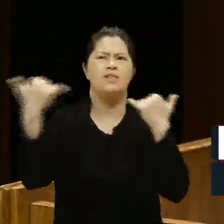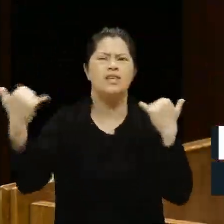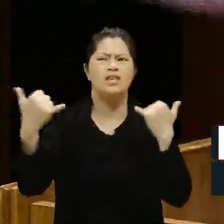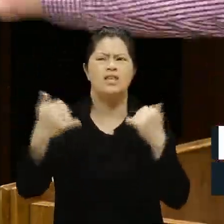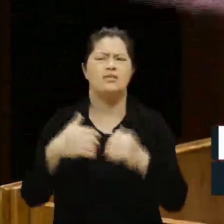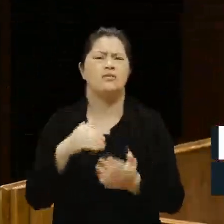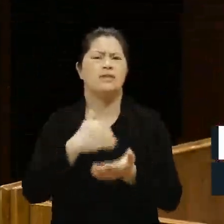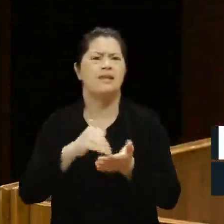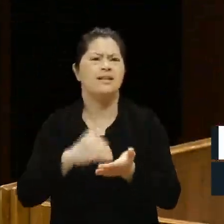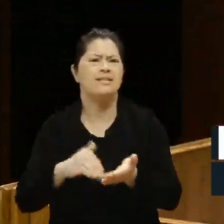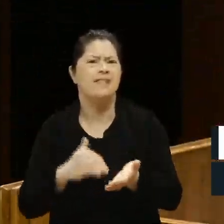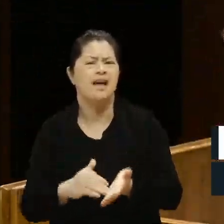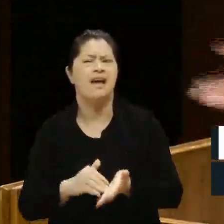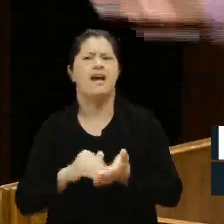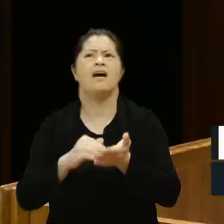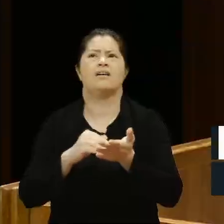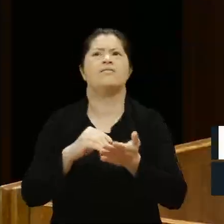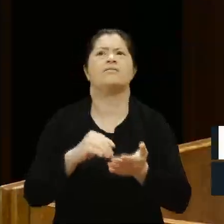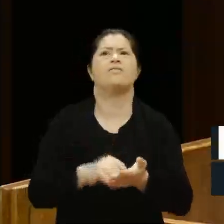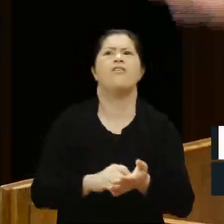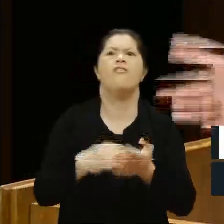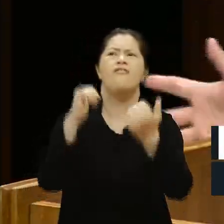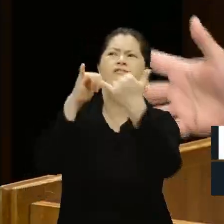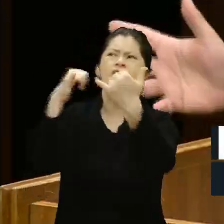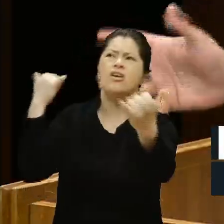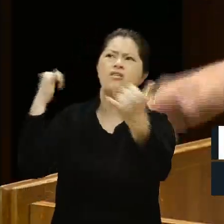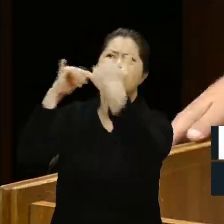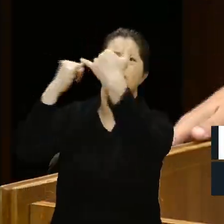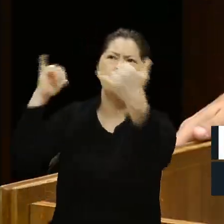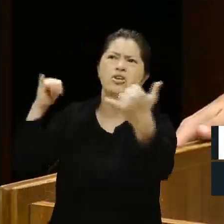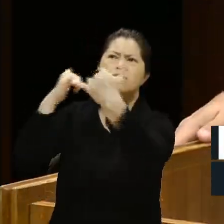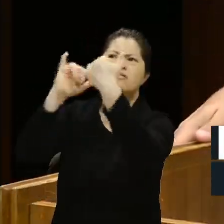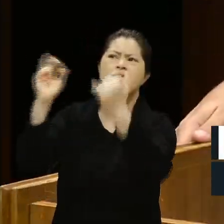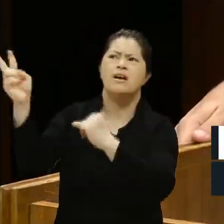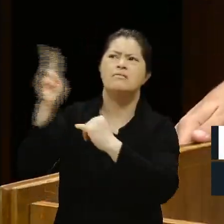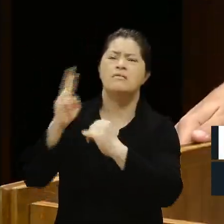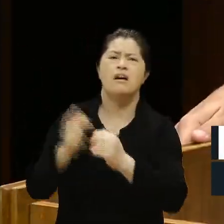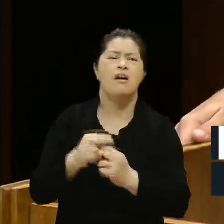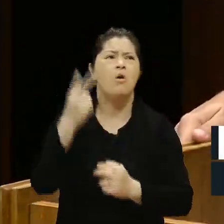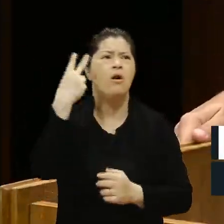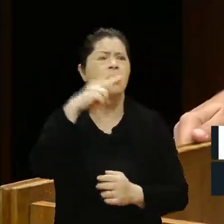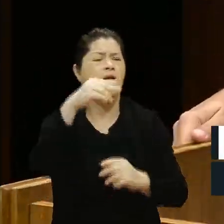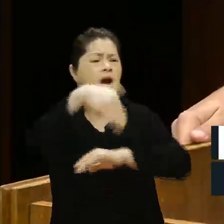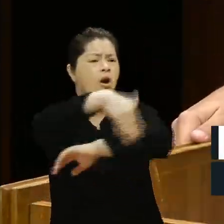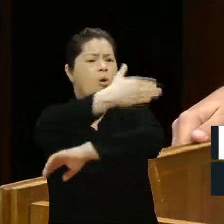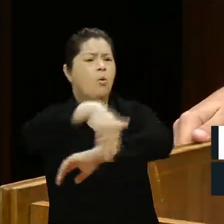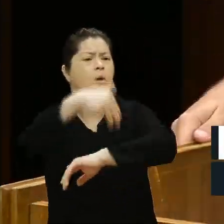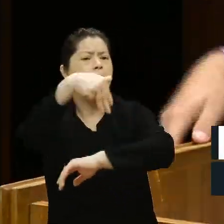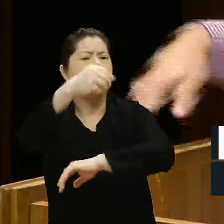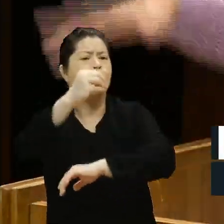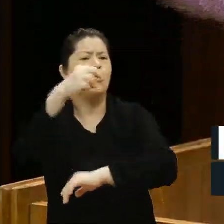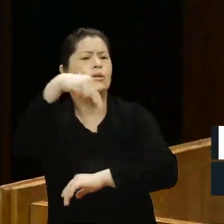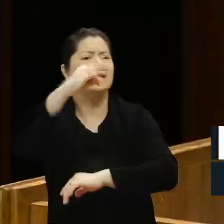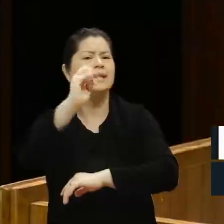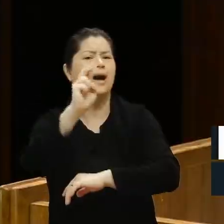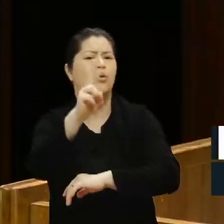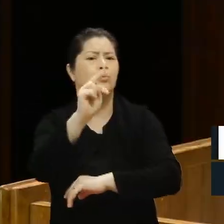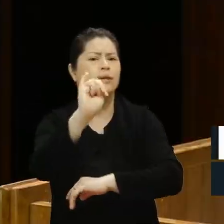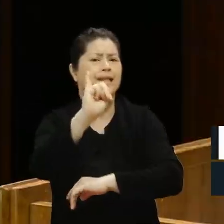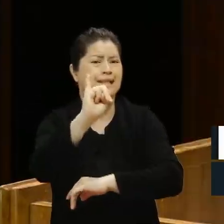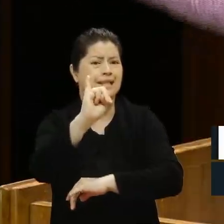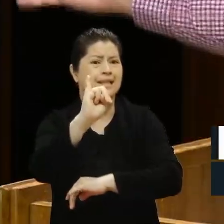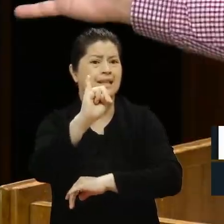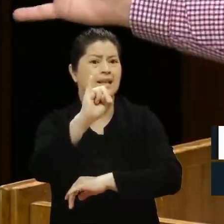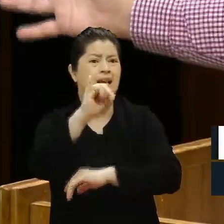eu aprovar uma lei dos fios que vai resolver o problema dos fios. Acabei de passar na Dr. Montauri, um caminhão arrancou fio, a